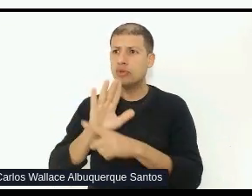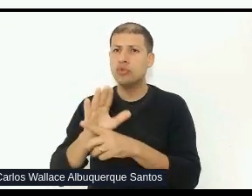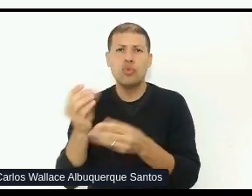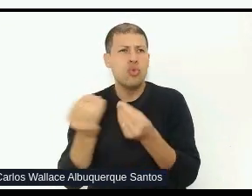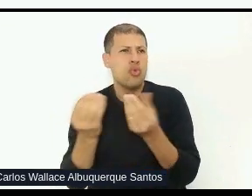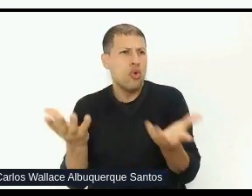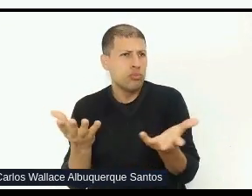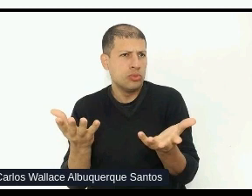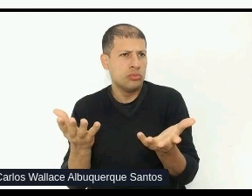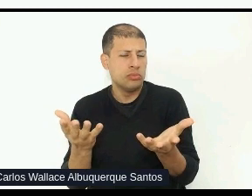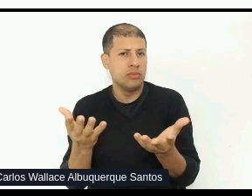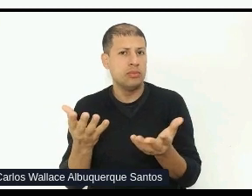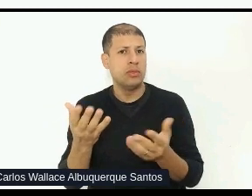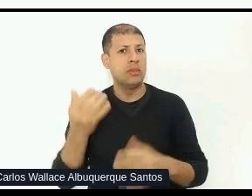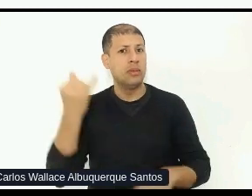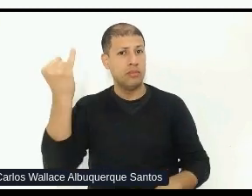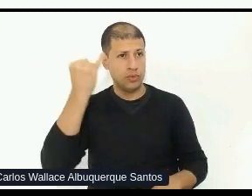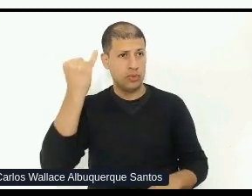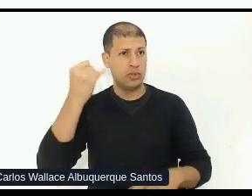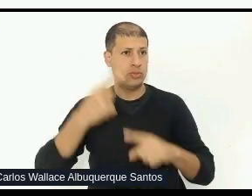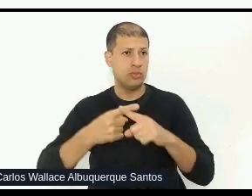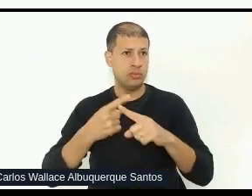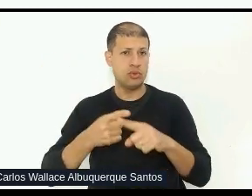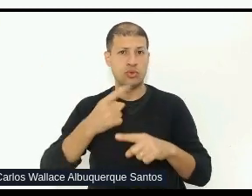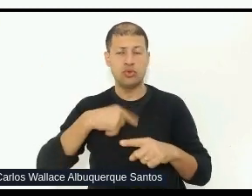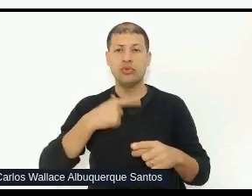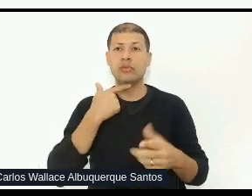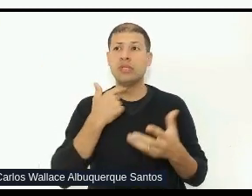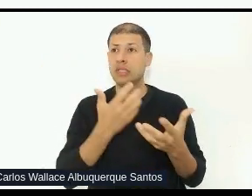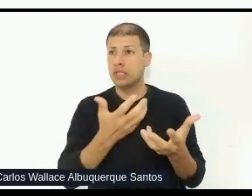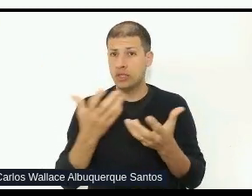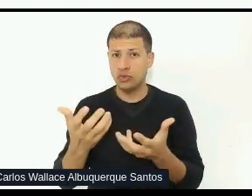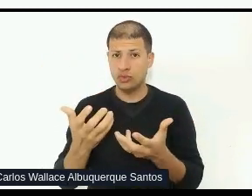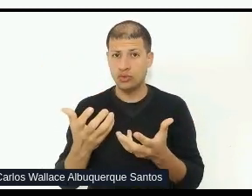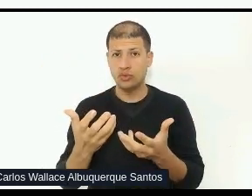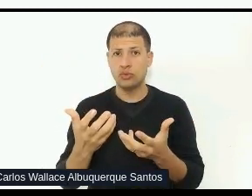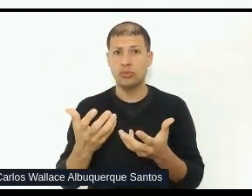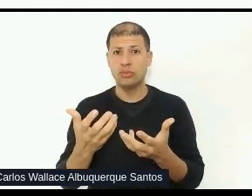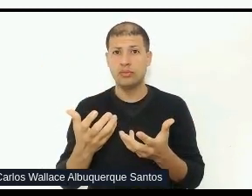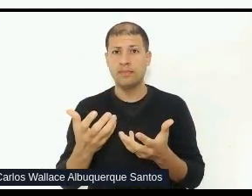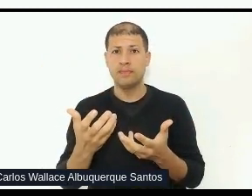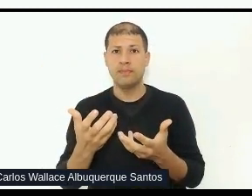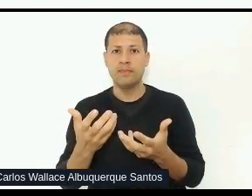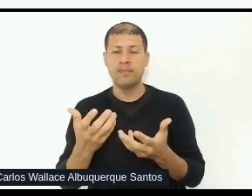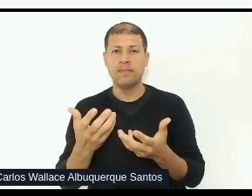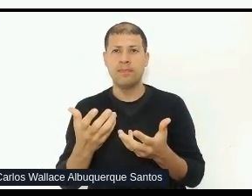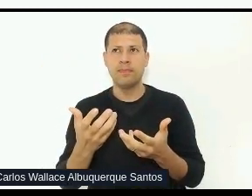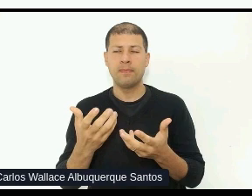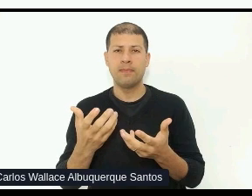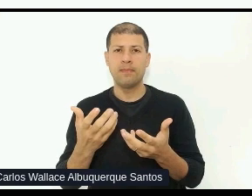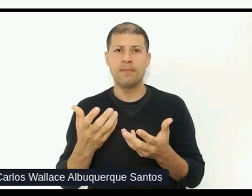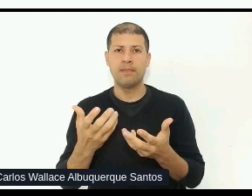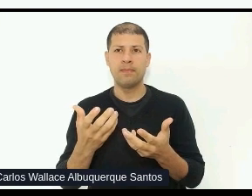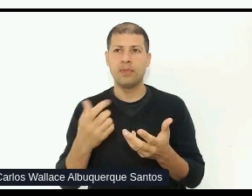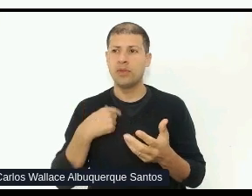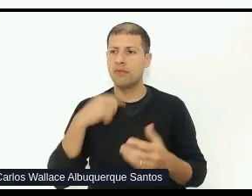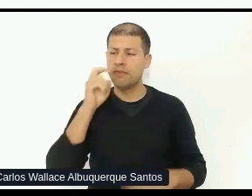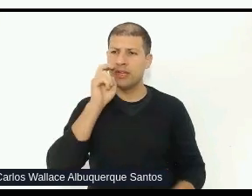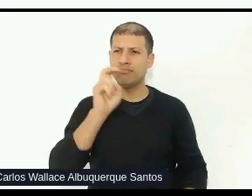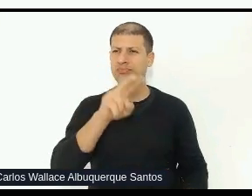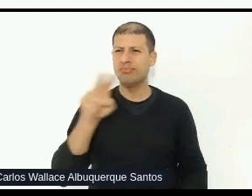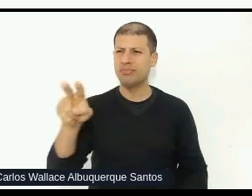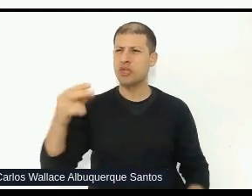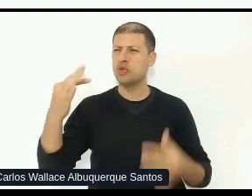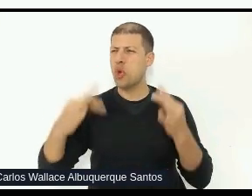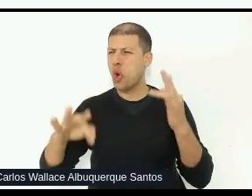importante porque a nossa motivação é que não podemos normalizar a dor,